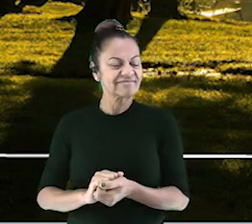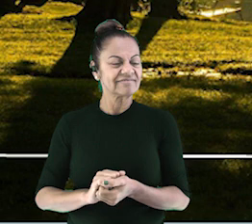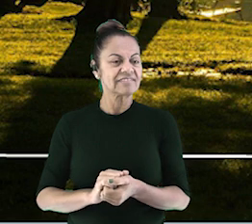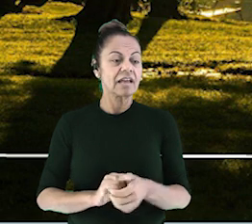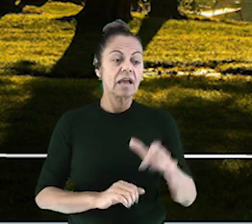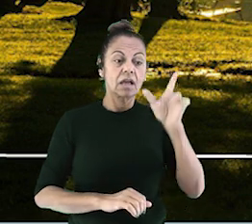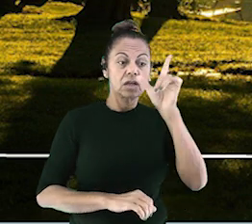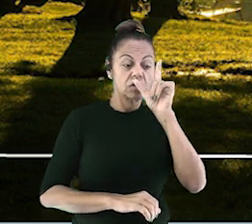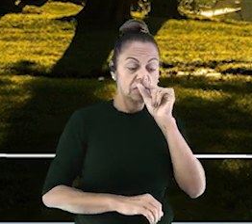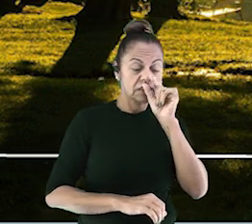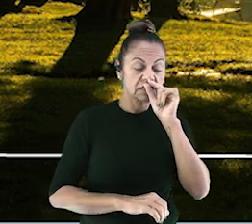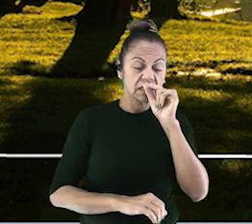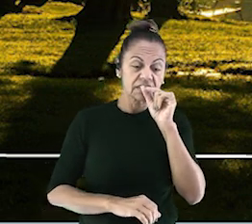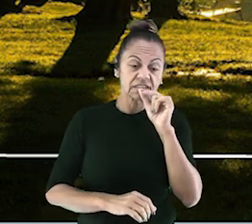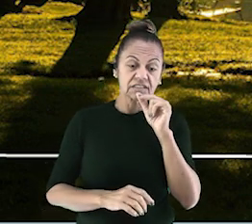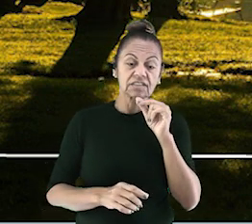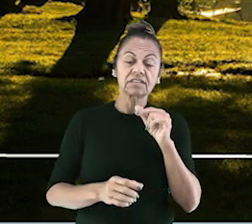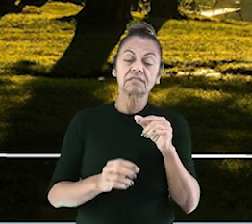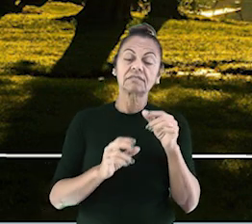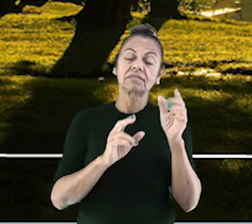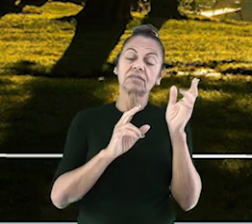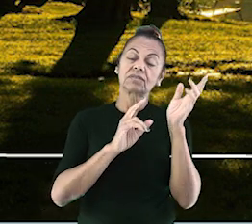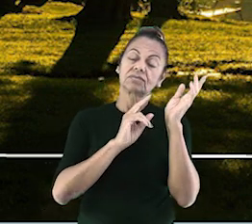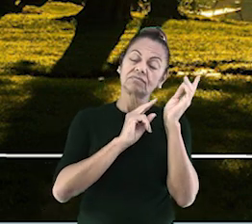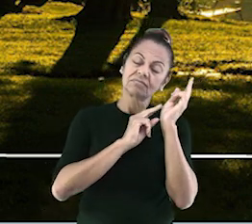E o passarinho